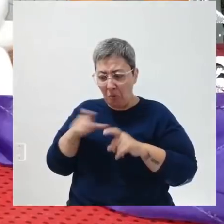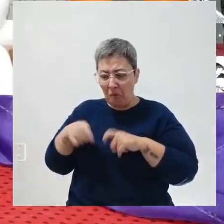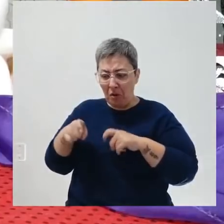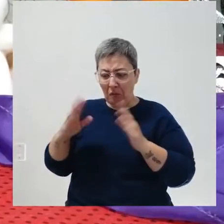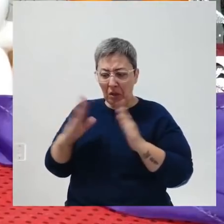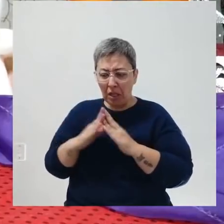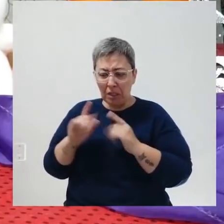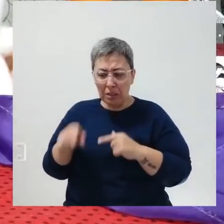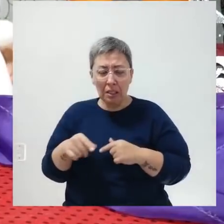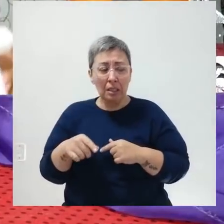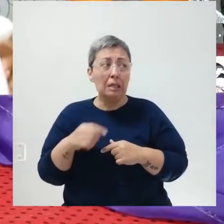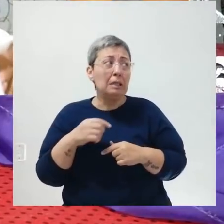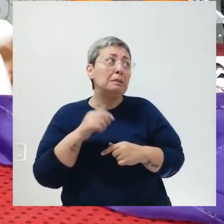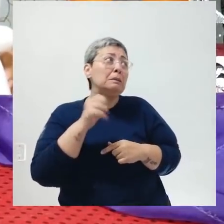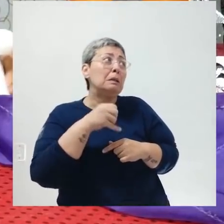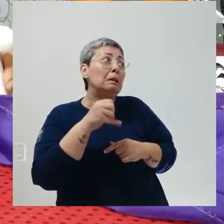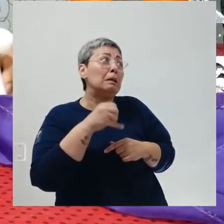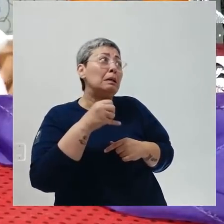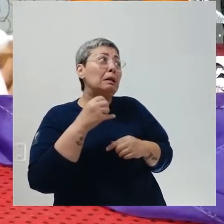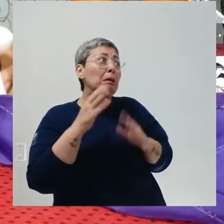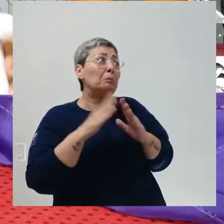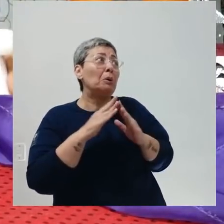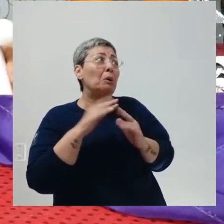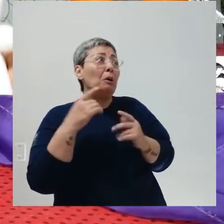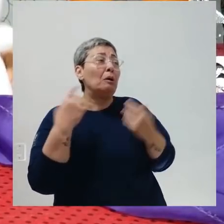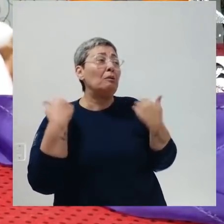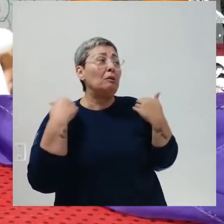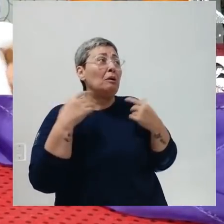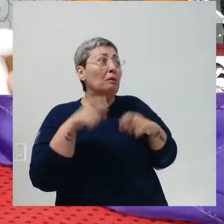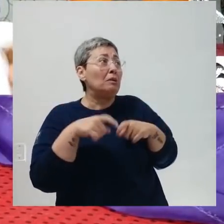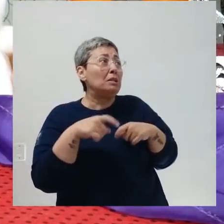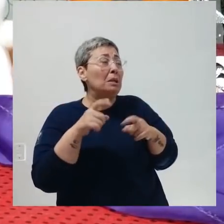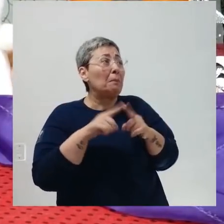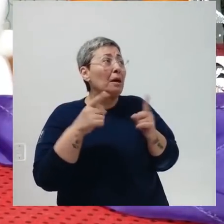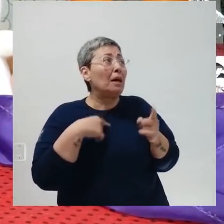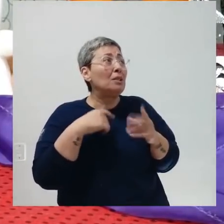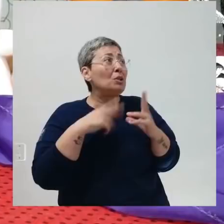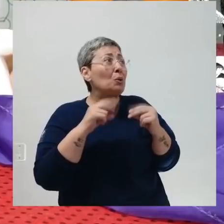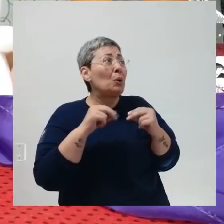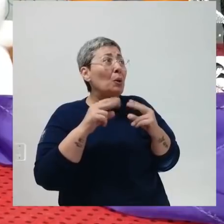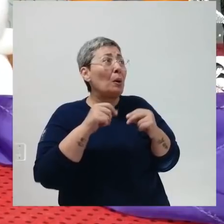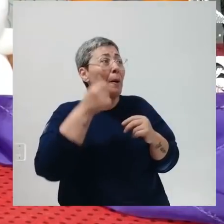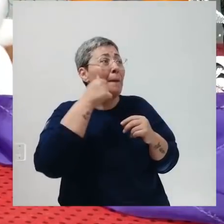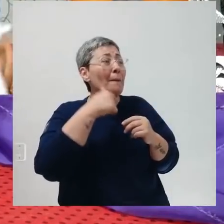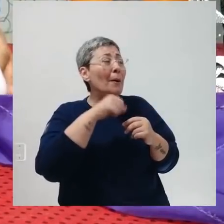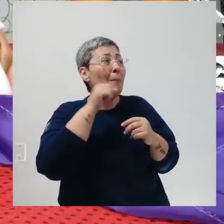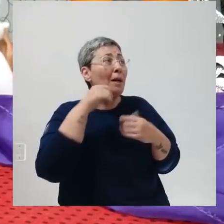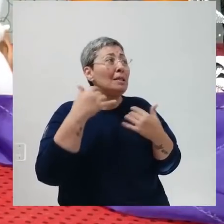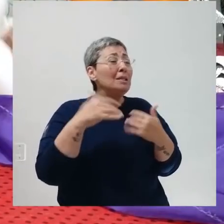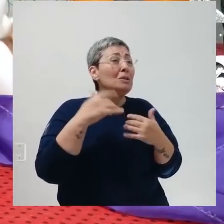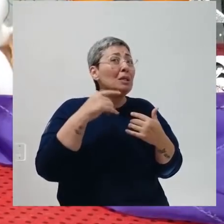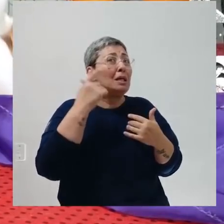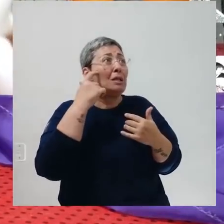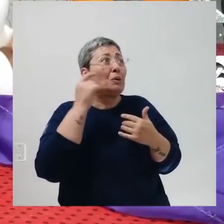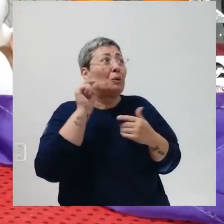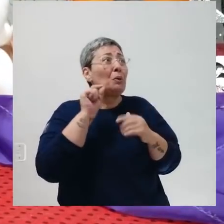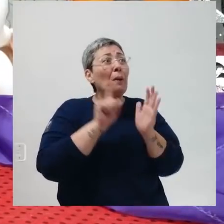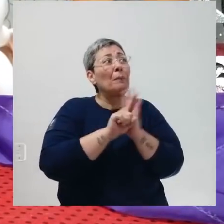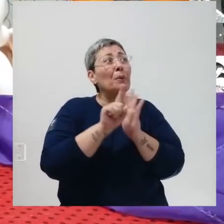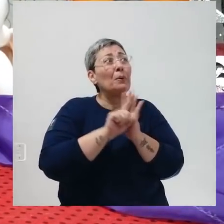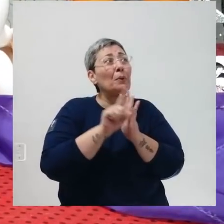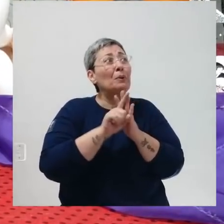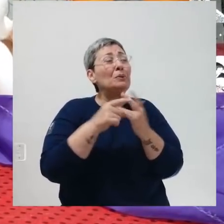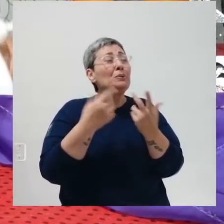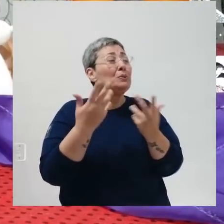fazenda? Sim, eu vivo na fazenda. Mas eu estava conversando com a minha mãe e eu estava justamente perguntando